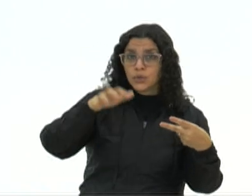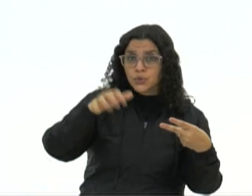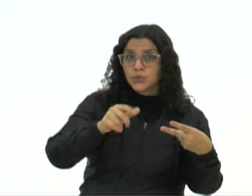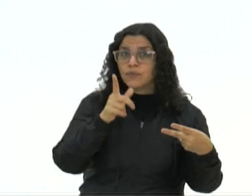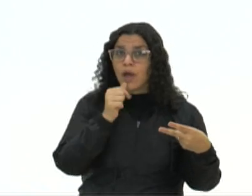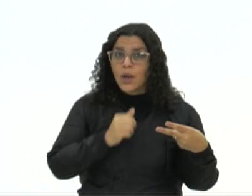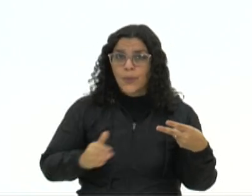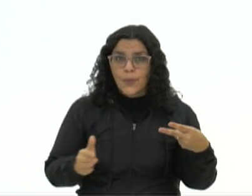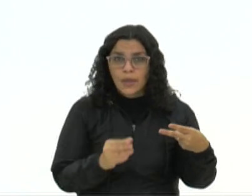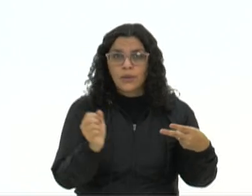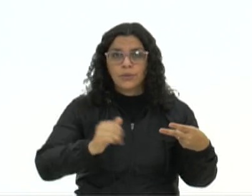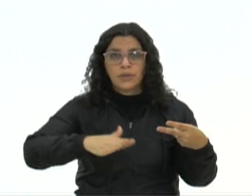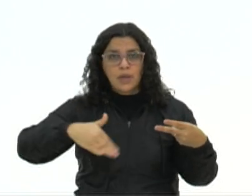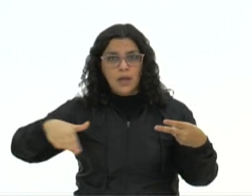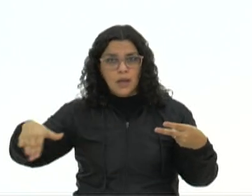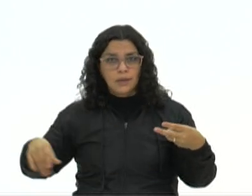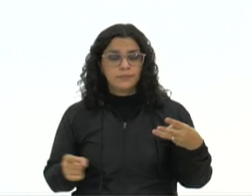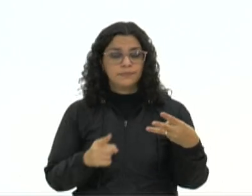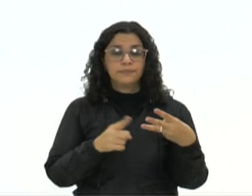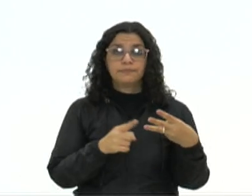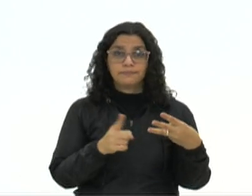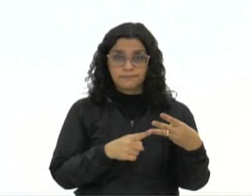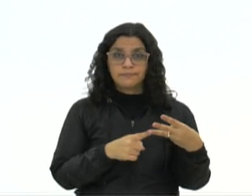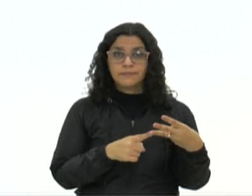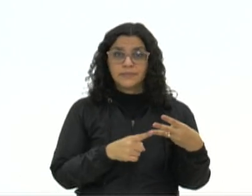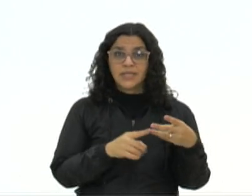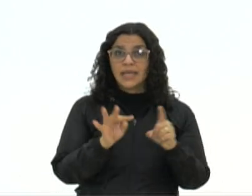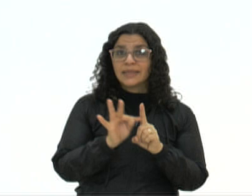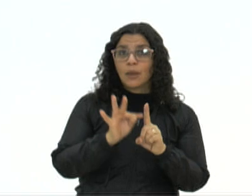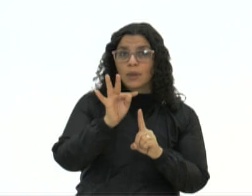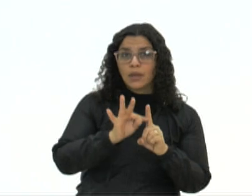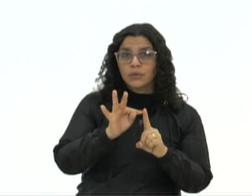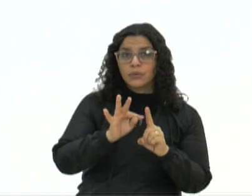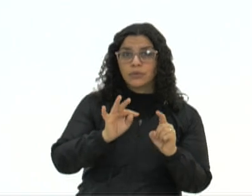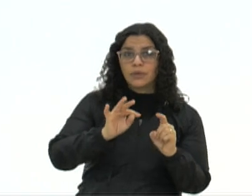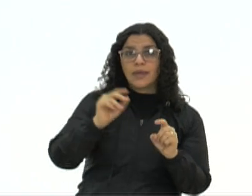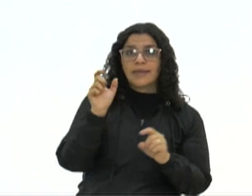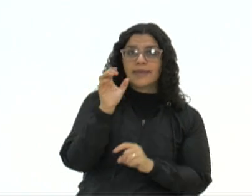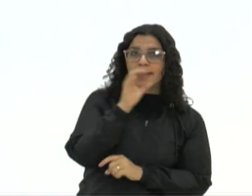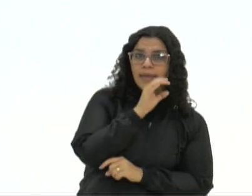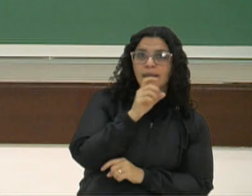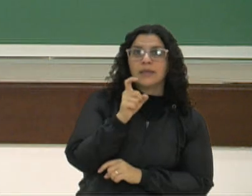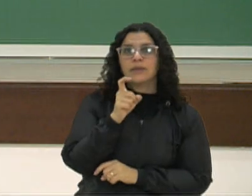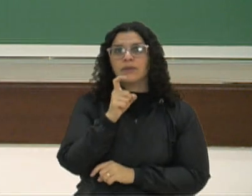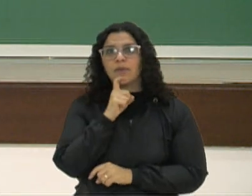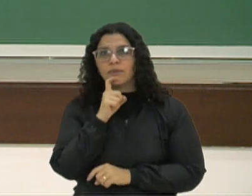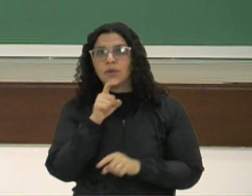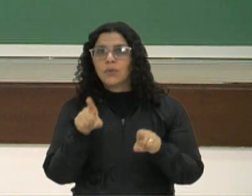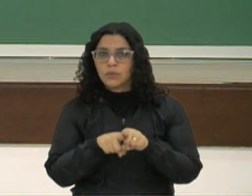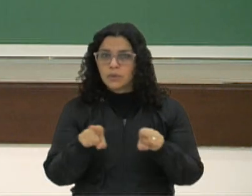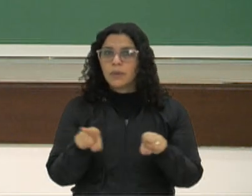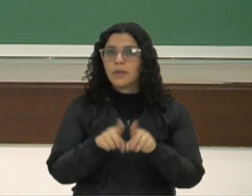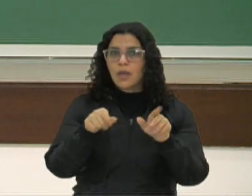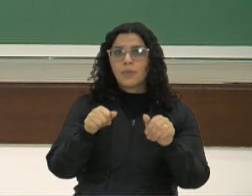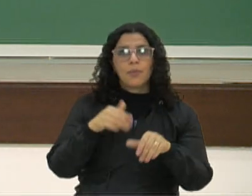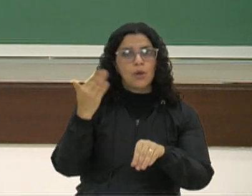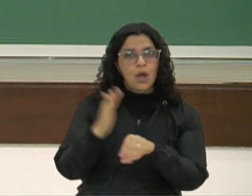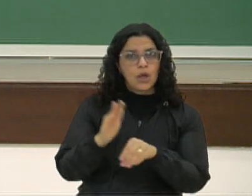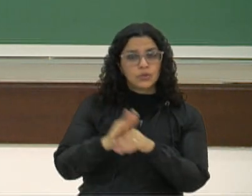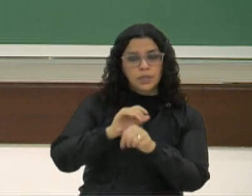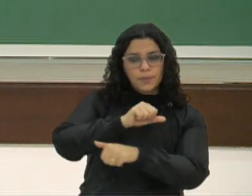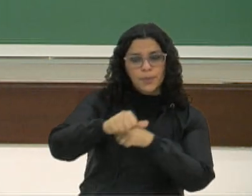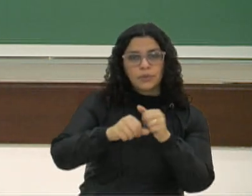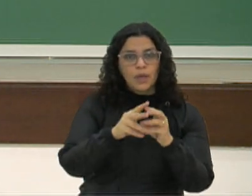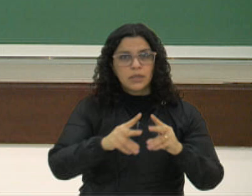dos rios, mares e oceanos, e a temperatura, né, que a gente deixou de falar, mas a temperatura também contribui para